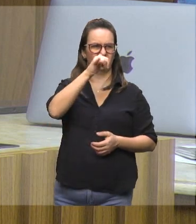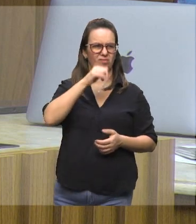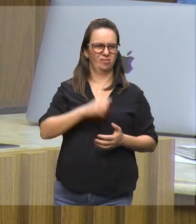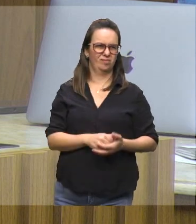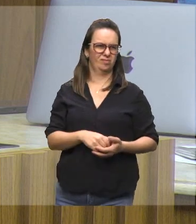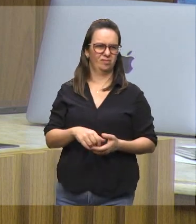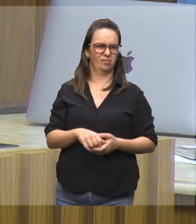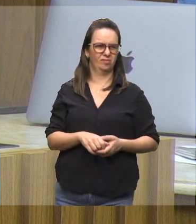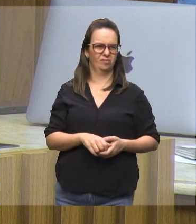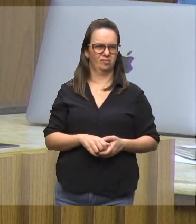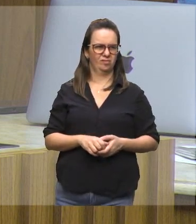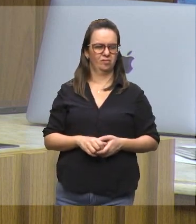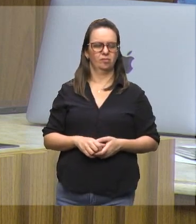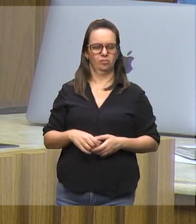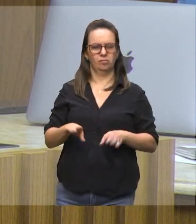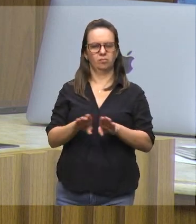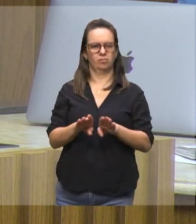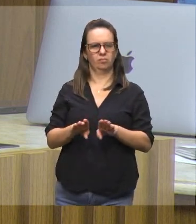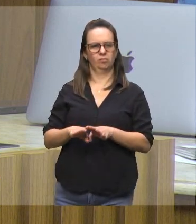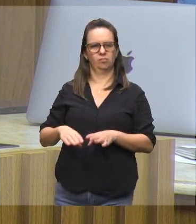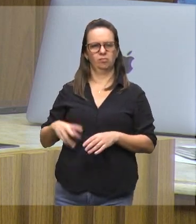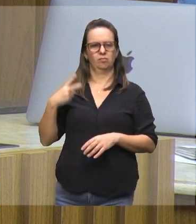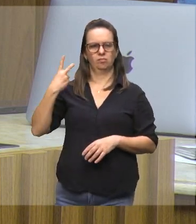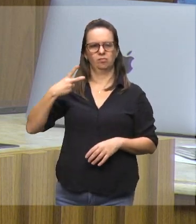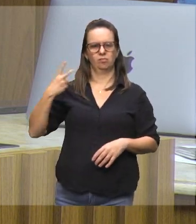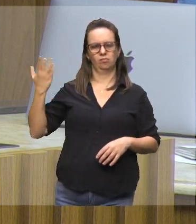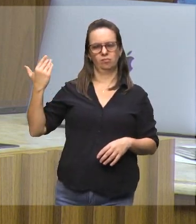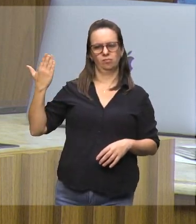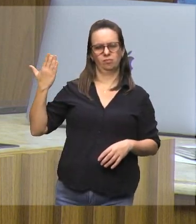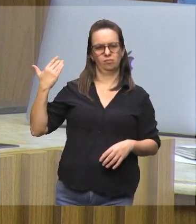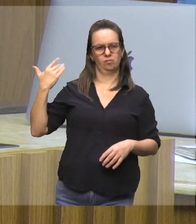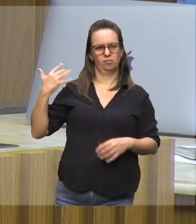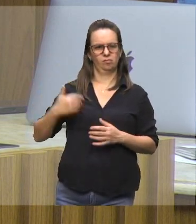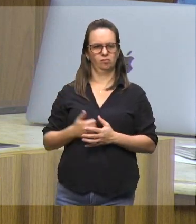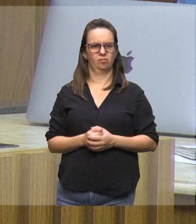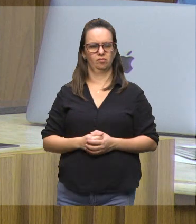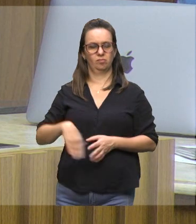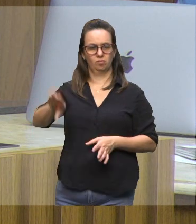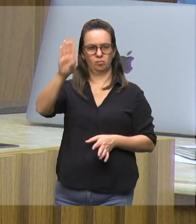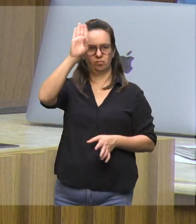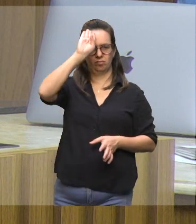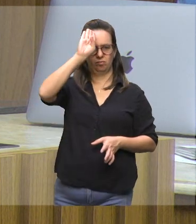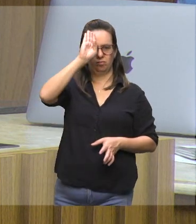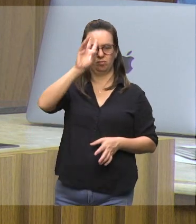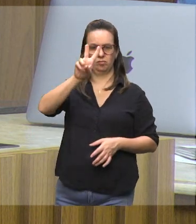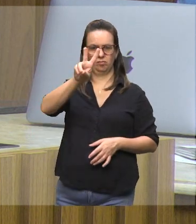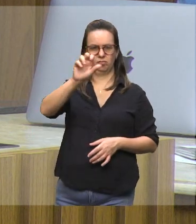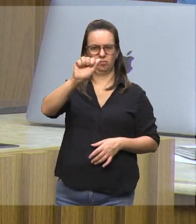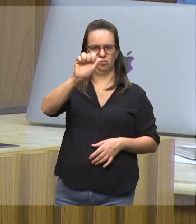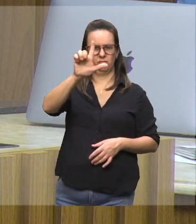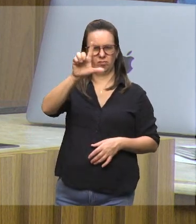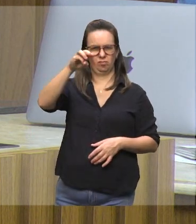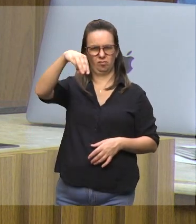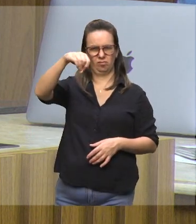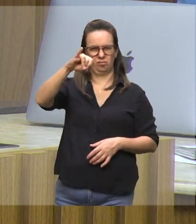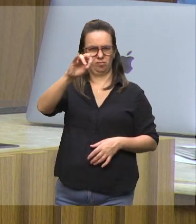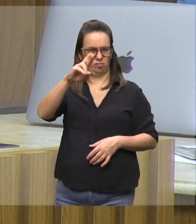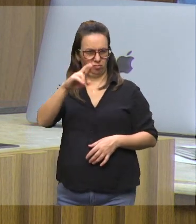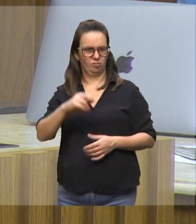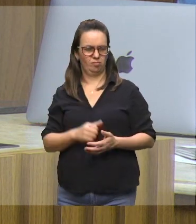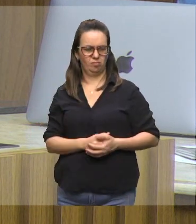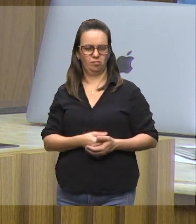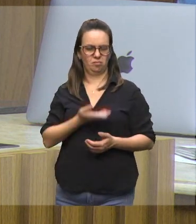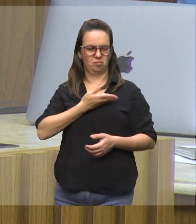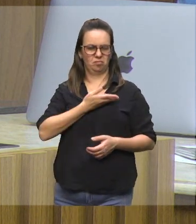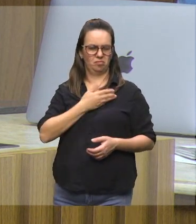que um dos nossos vereadores aqui, né, anterior, Valmir Dionísio, né, o qual tenho uma grande estima, né,